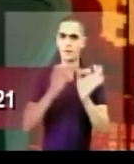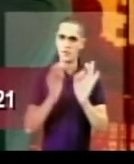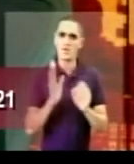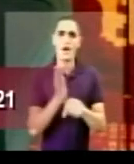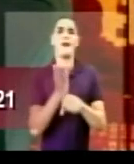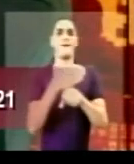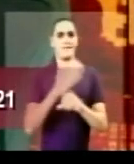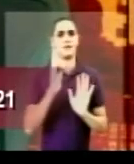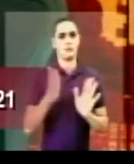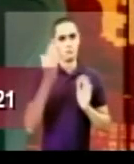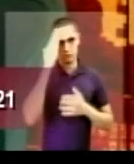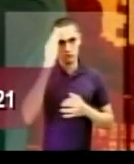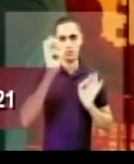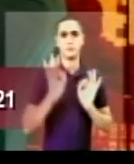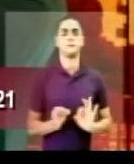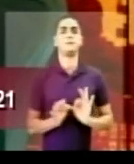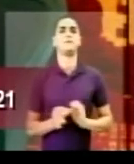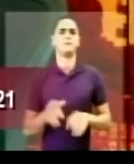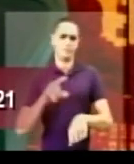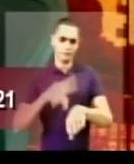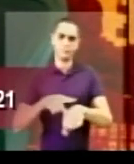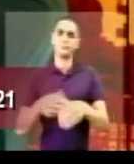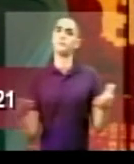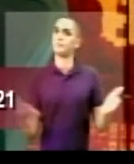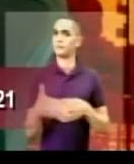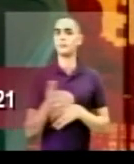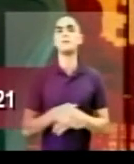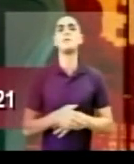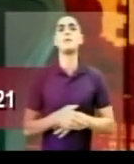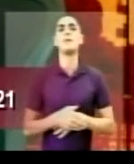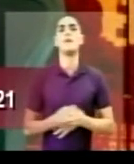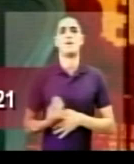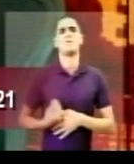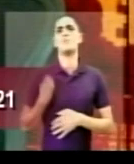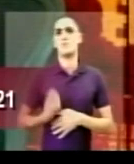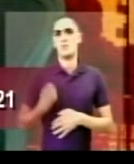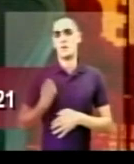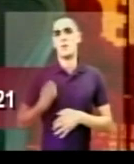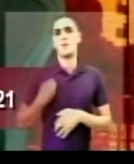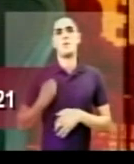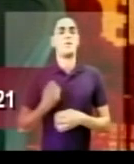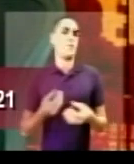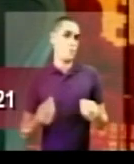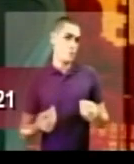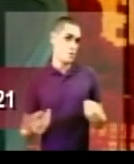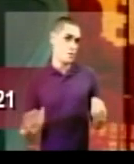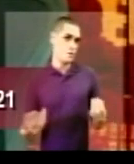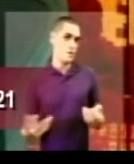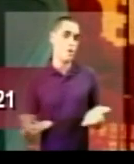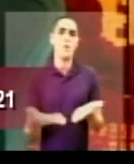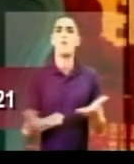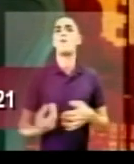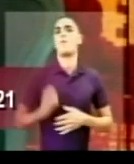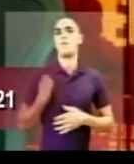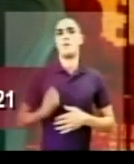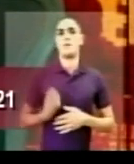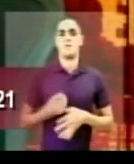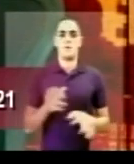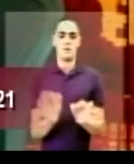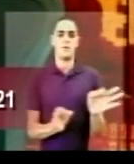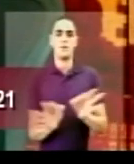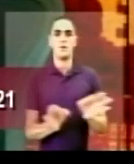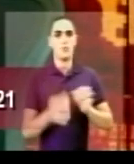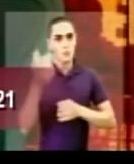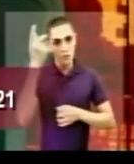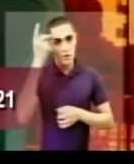momento, face à situação atual, inclusive hoje exposta pelo Plano São Paulo, conversas